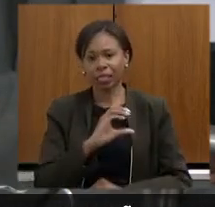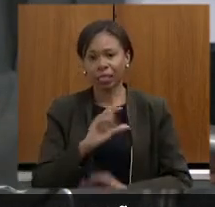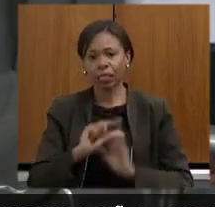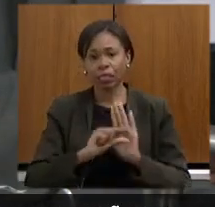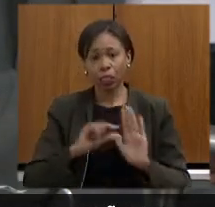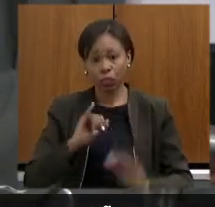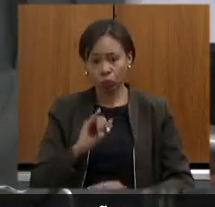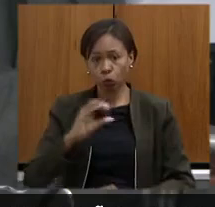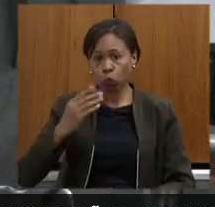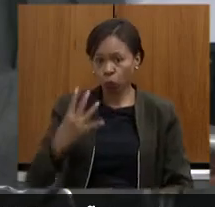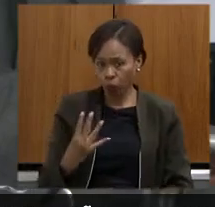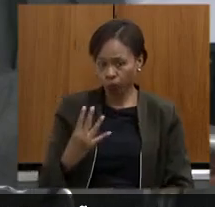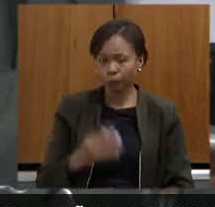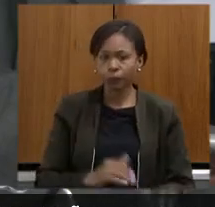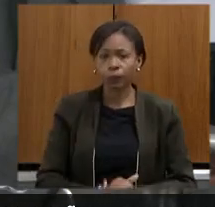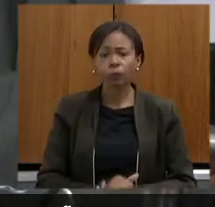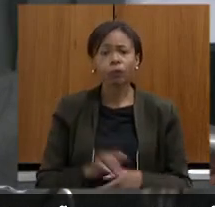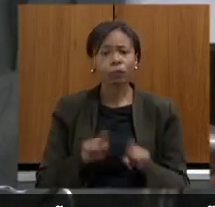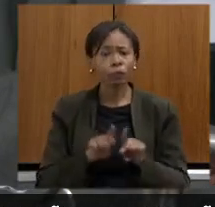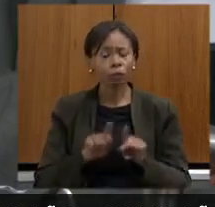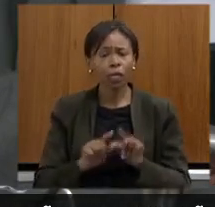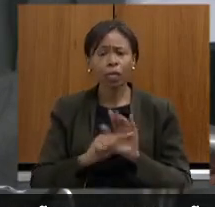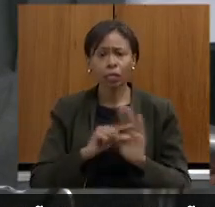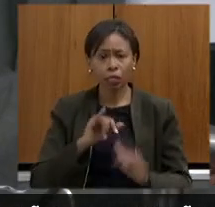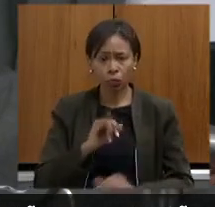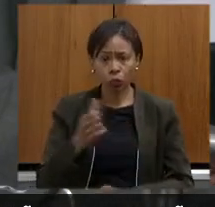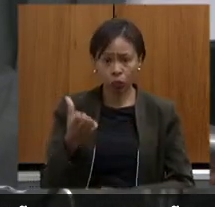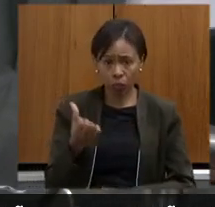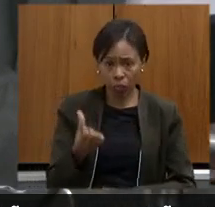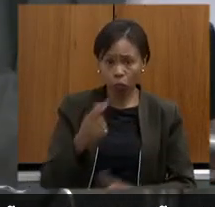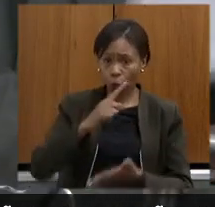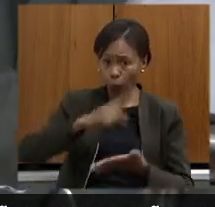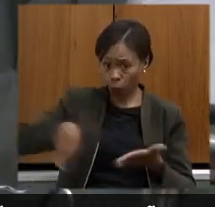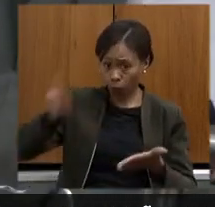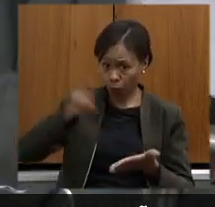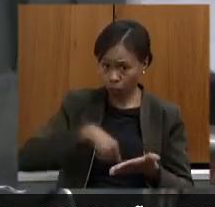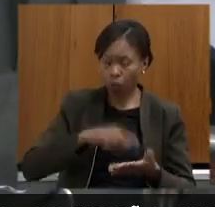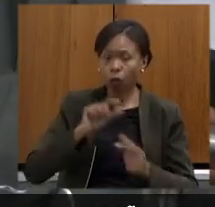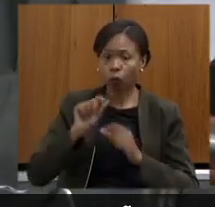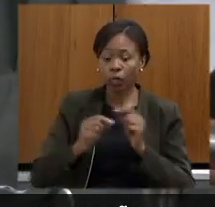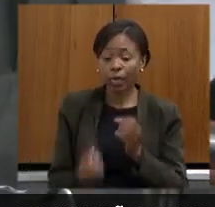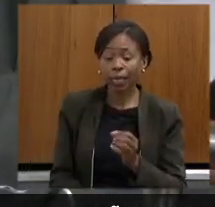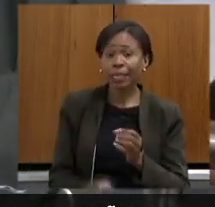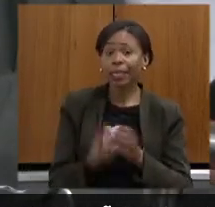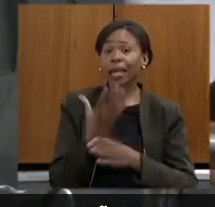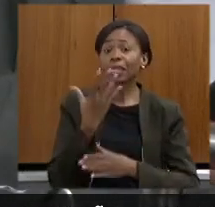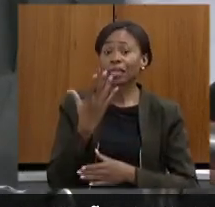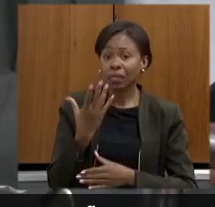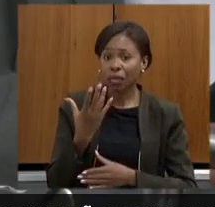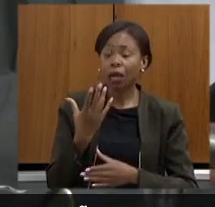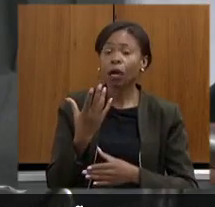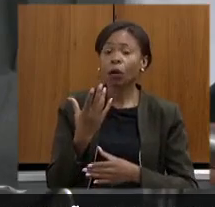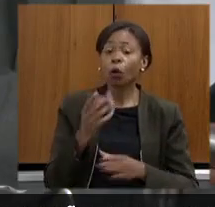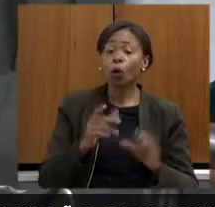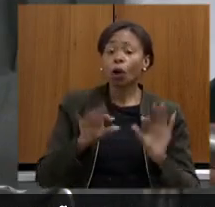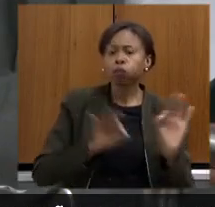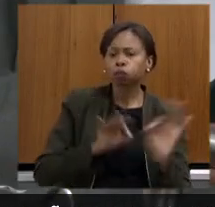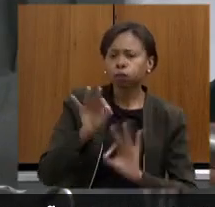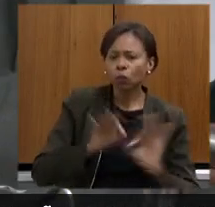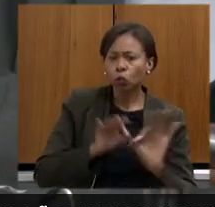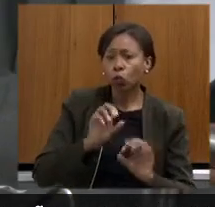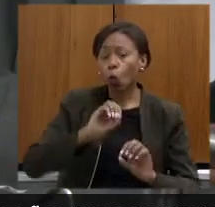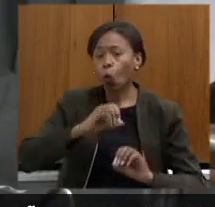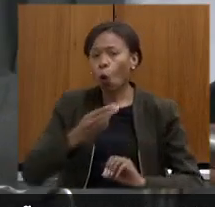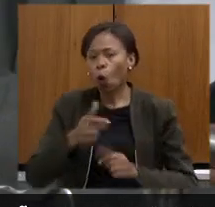quarto Ainda temos no inciso sexto como vedação a criação majoração reajuste ou adequação